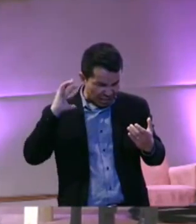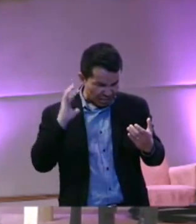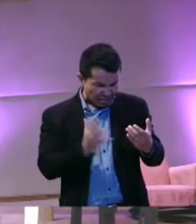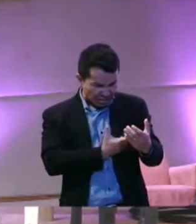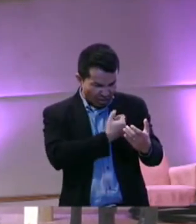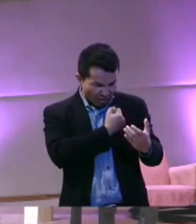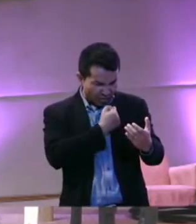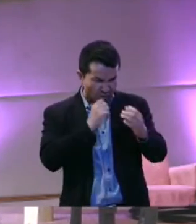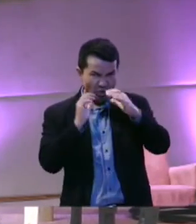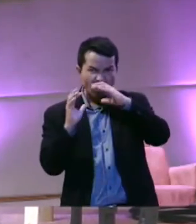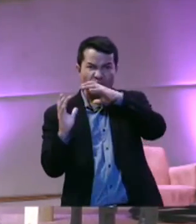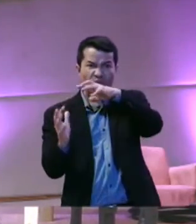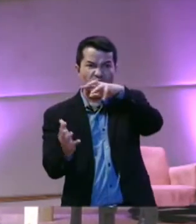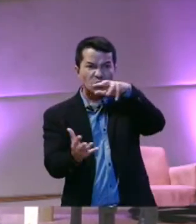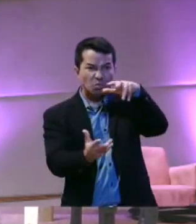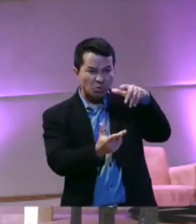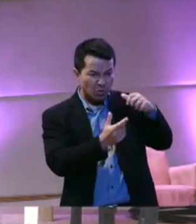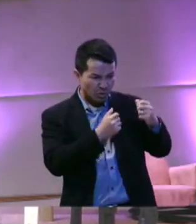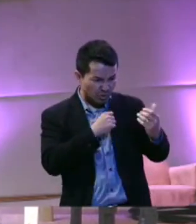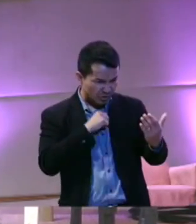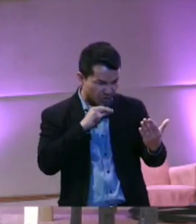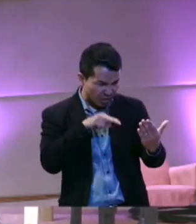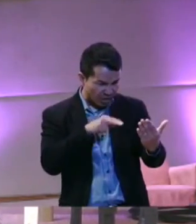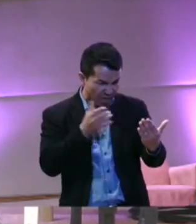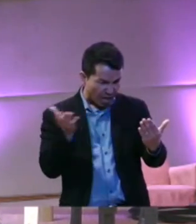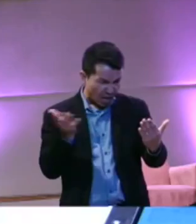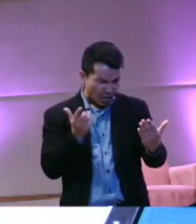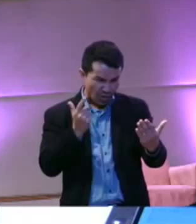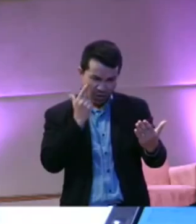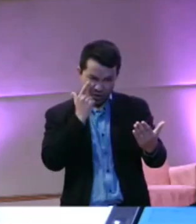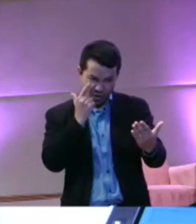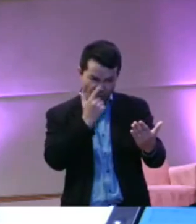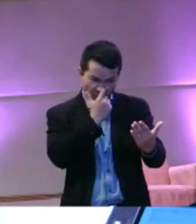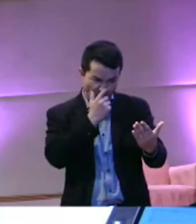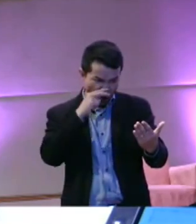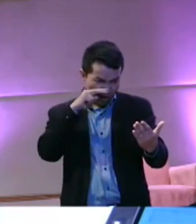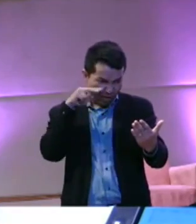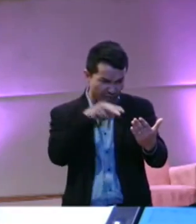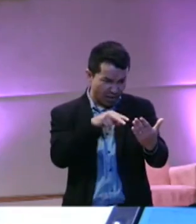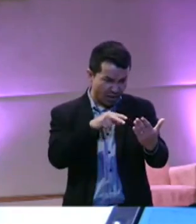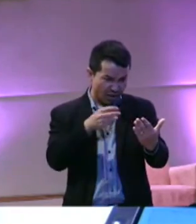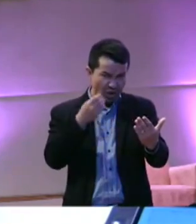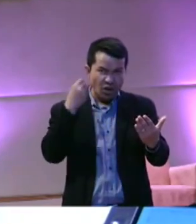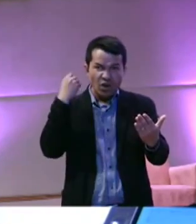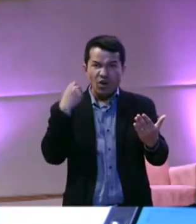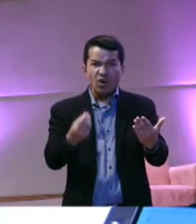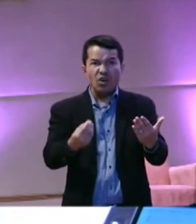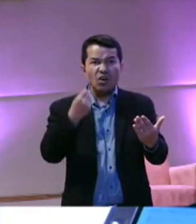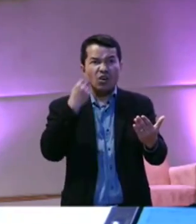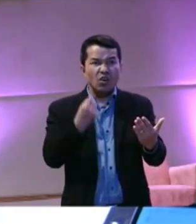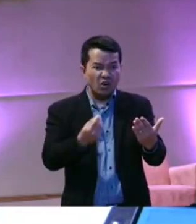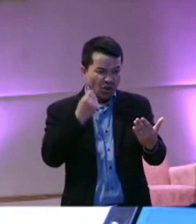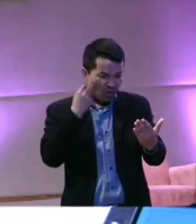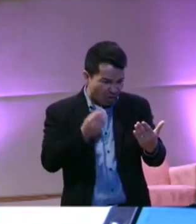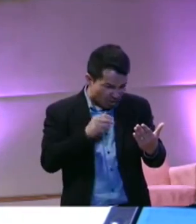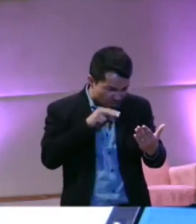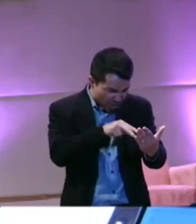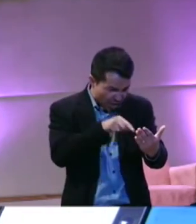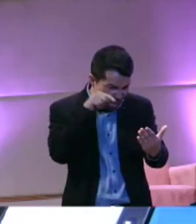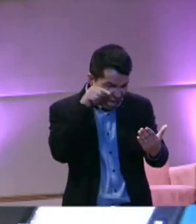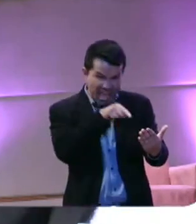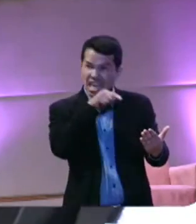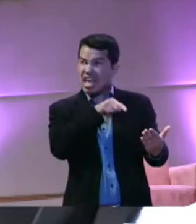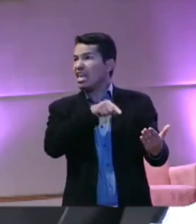os meus olhos não vão se fechar antes que eu veja a